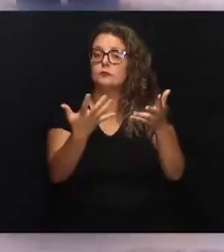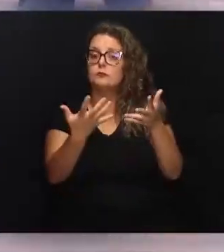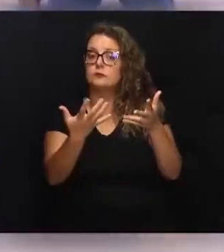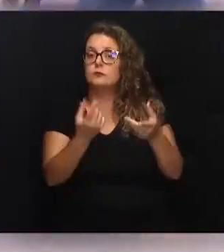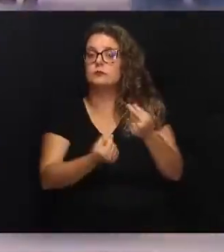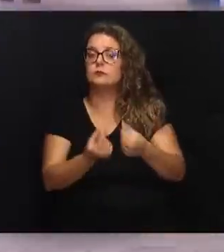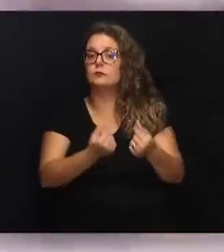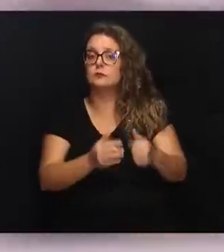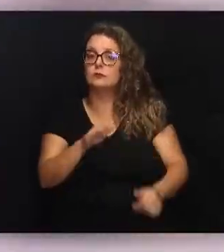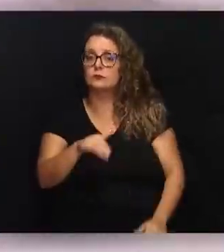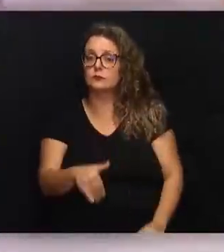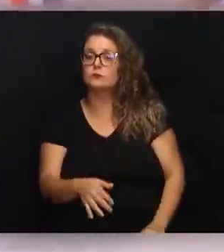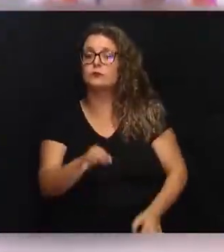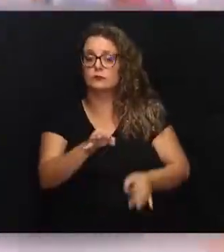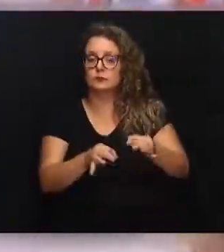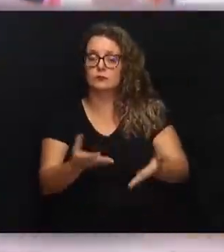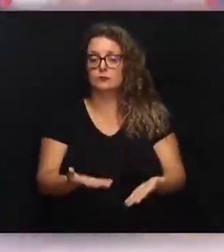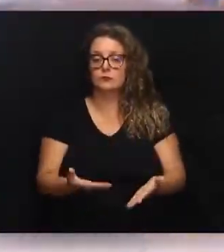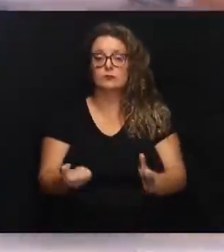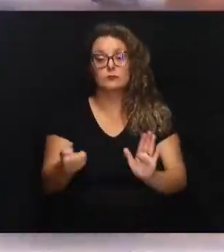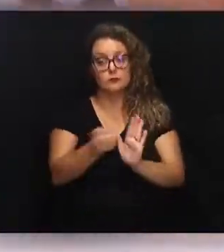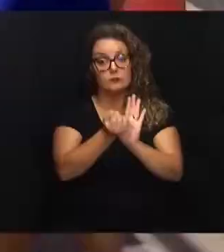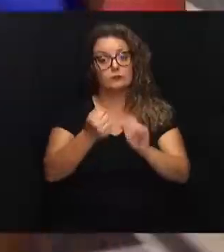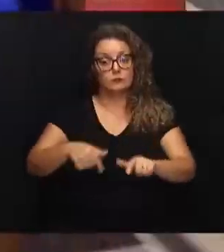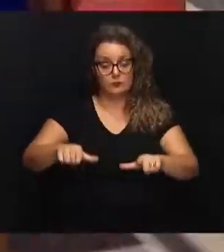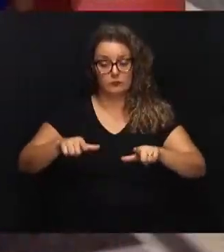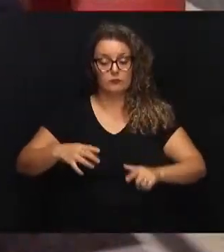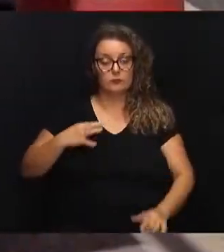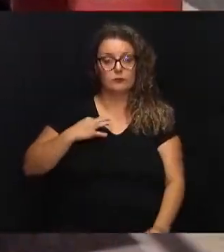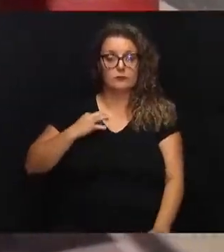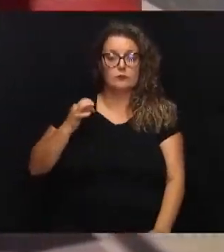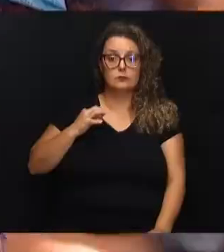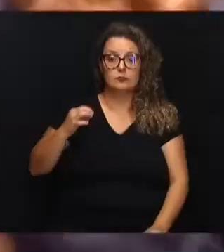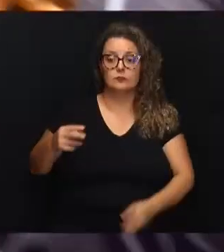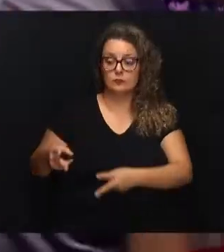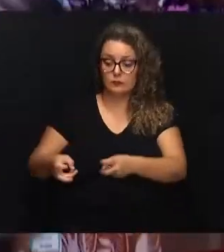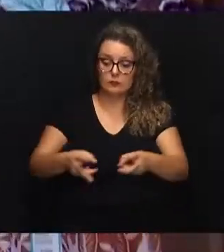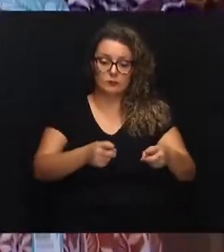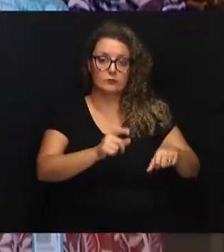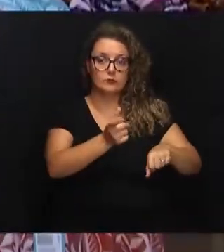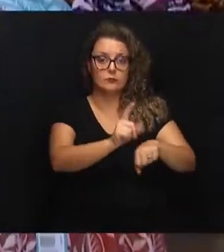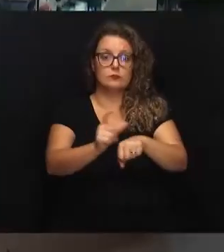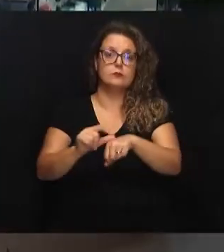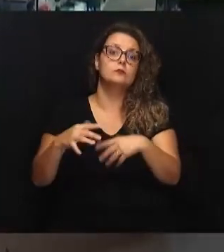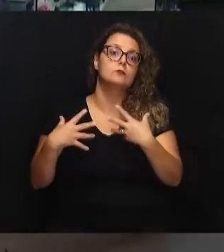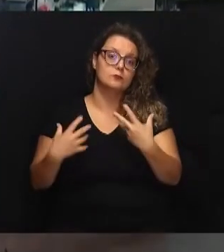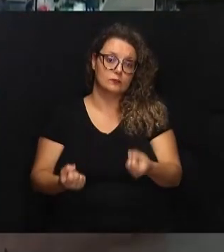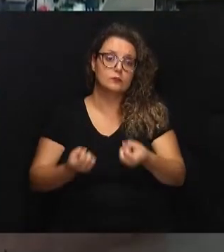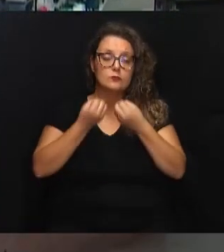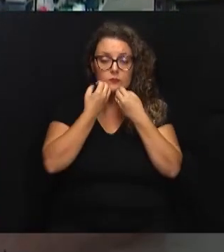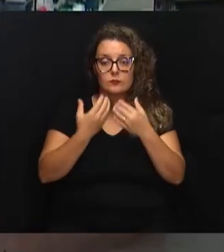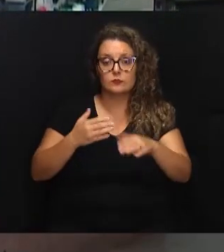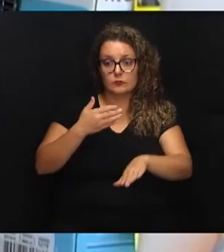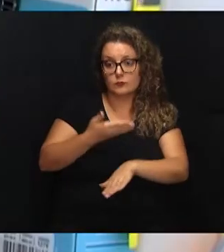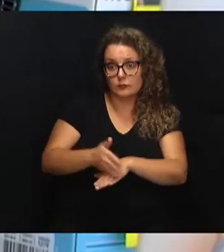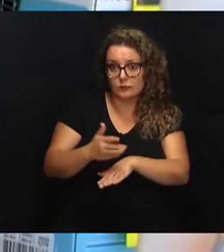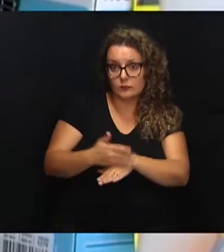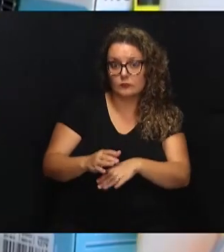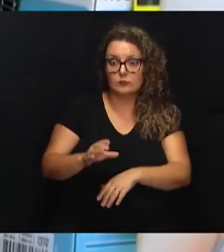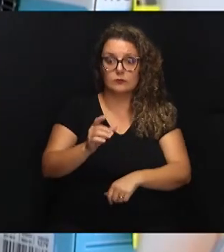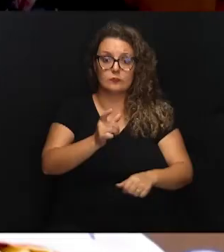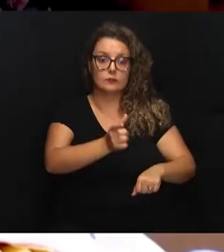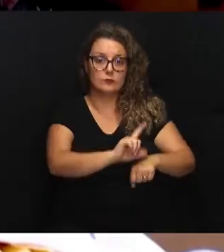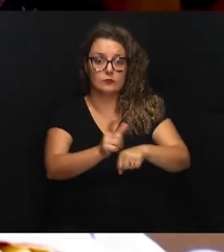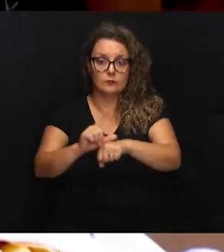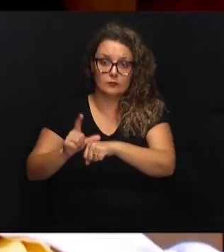uma certificação voluntária para reconhecer estabelecimentos que adotam boas práticas comerciais